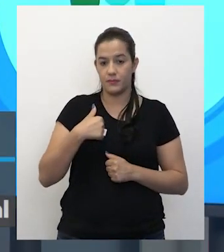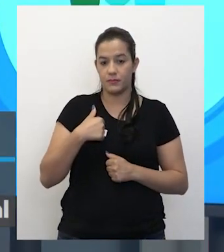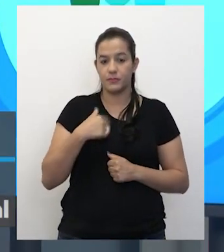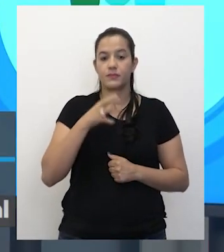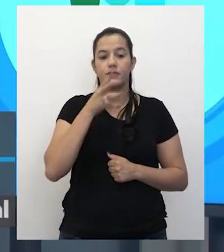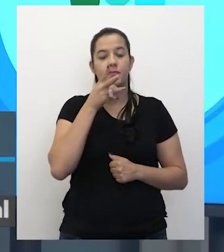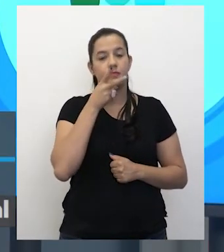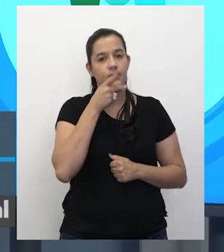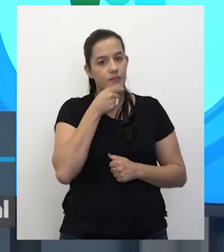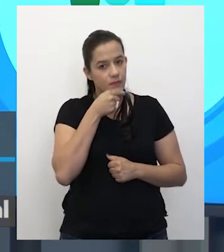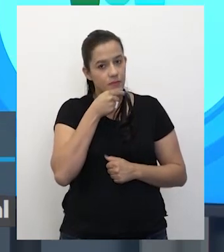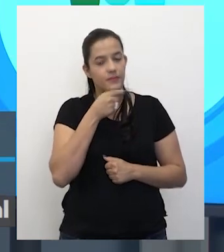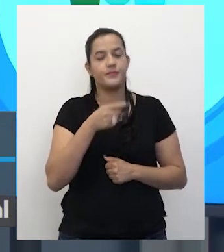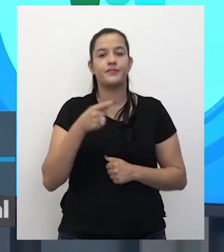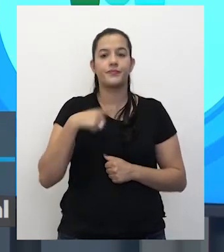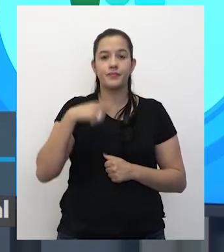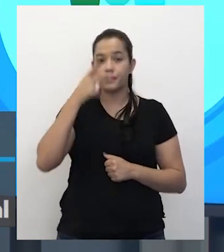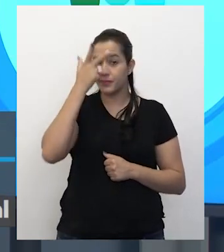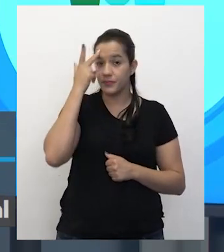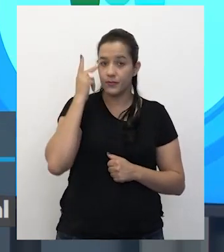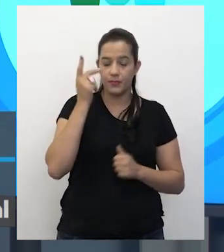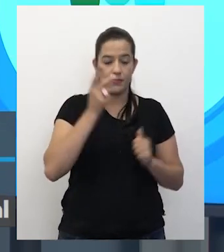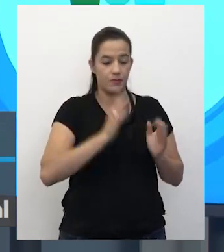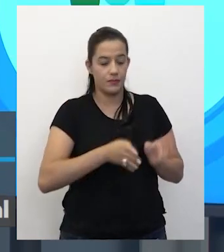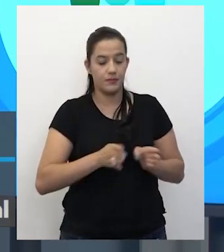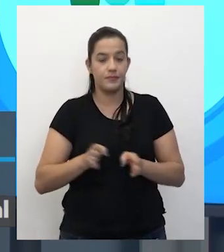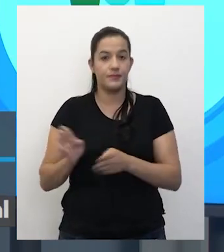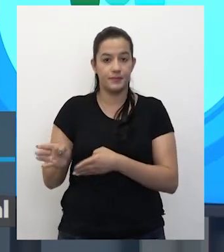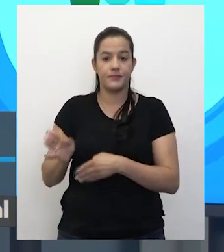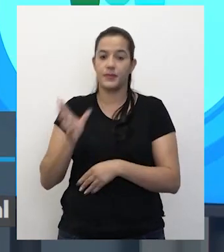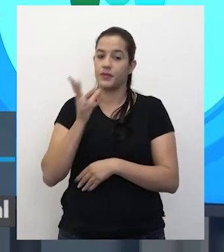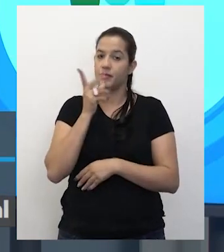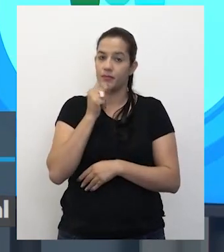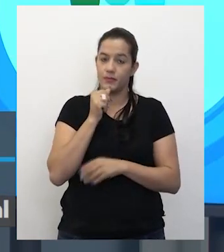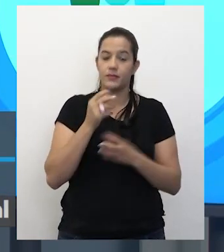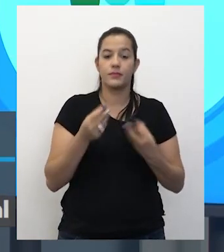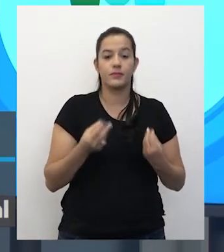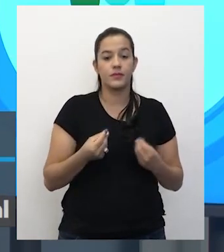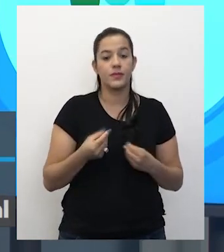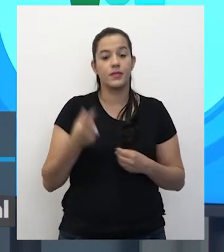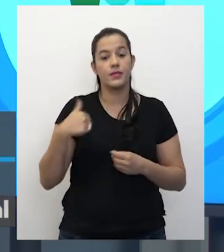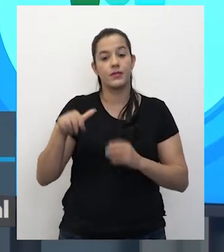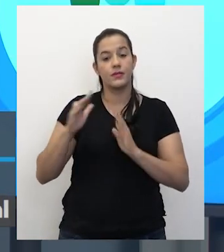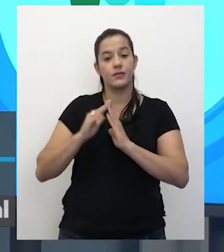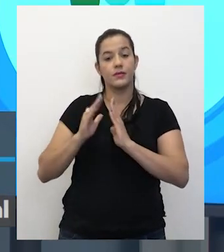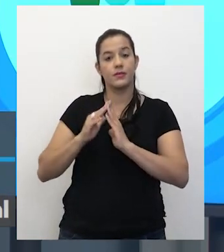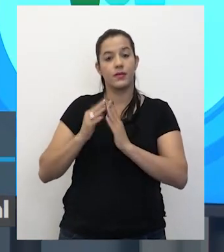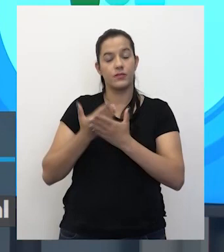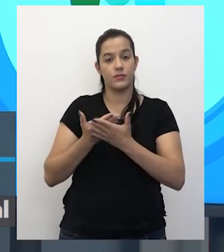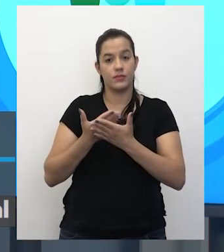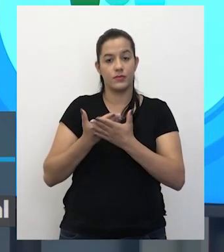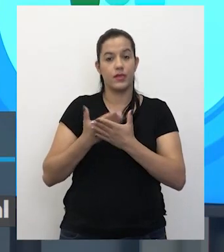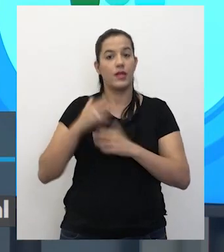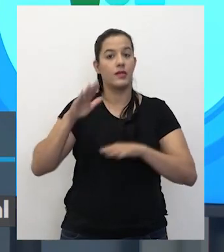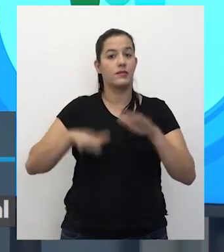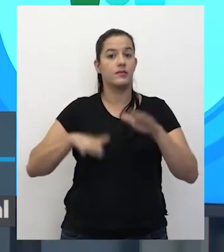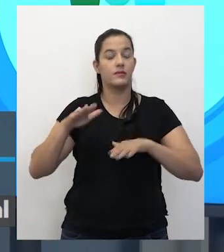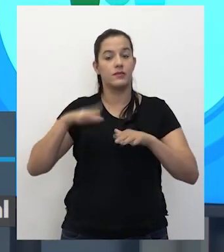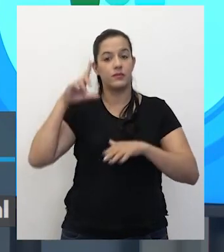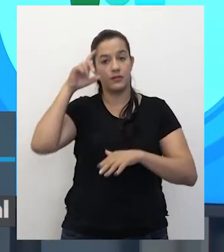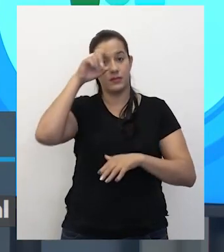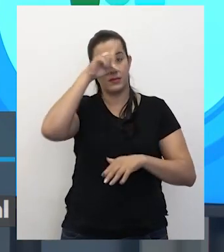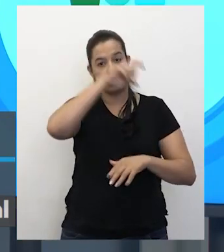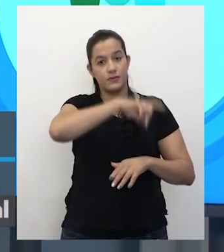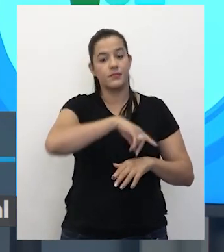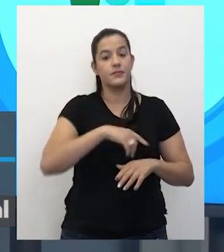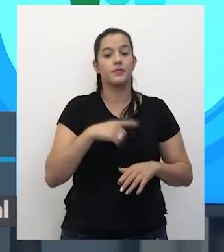para conseguir me tornar uma pessoa mais organizada. Eu lembro, quando eu estava na escola, como às vezes era difícil para eu me organizar, porque